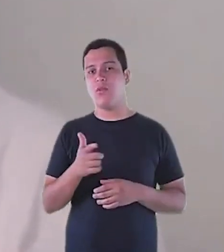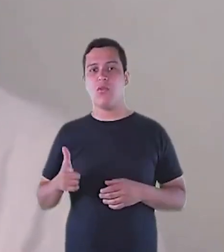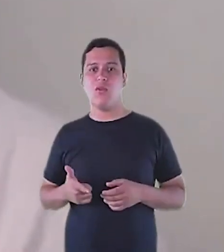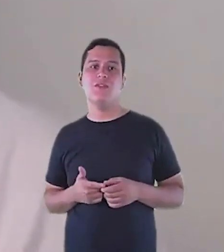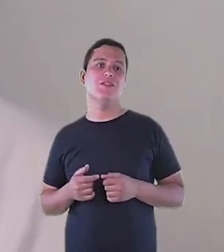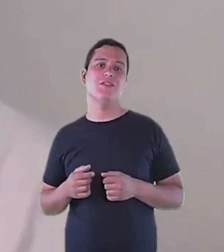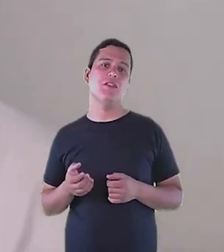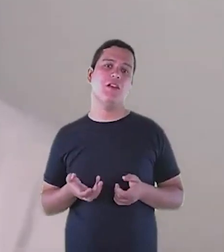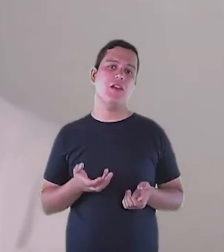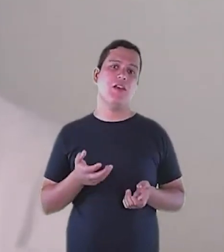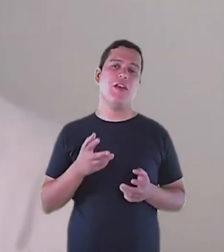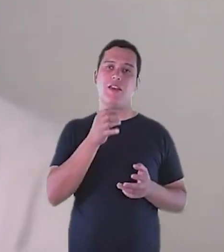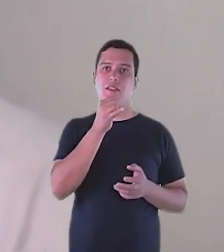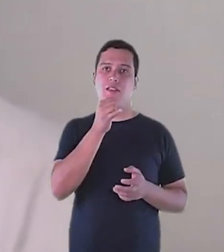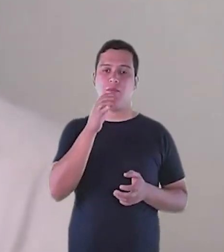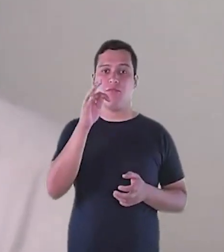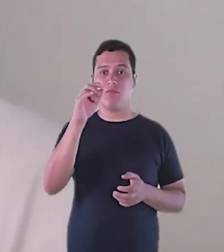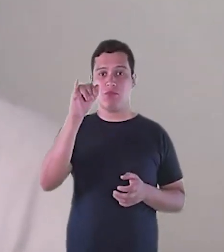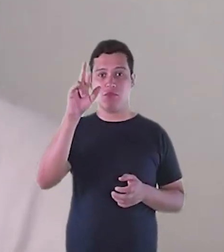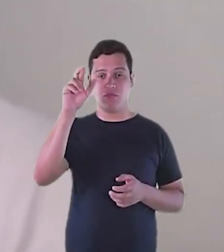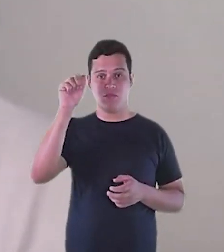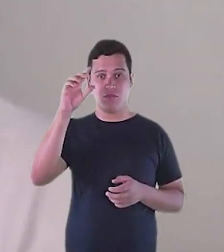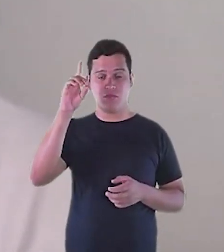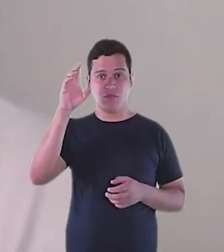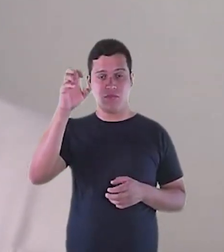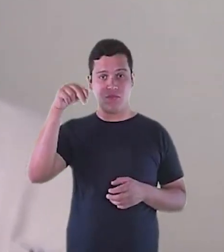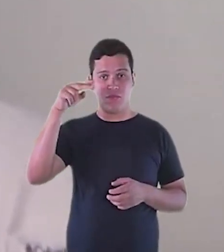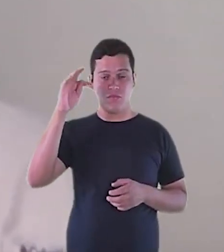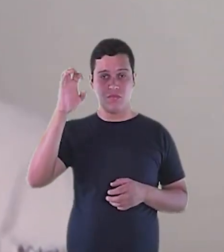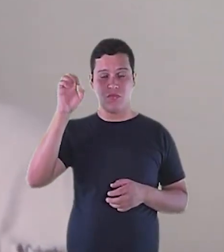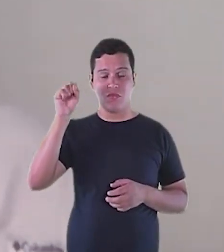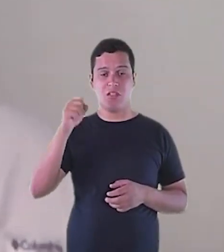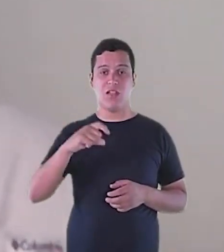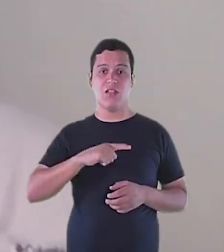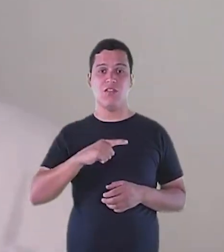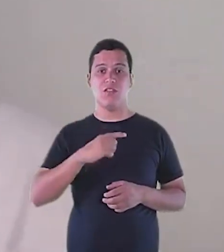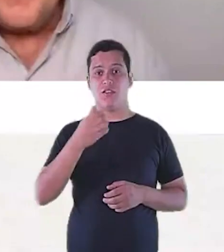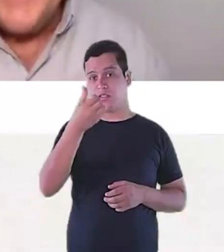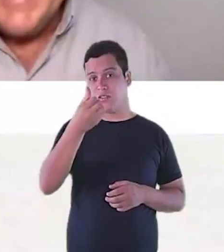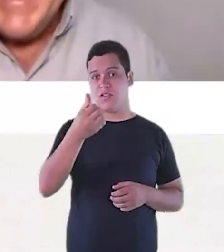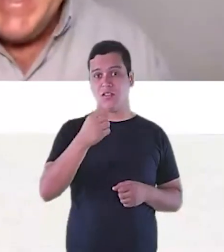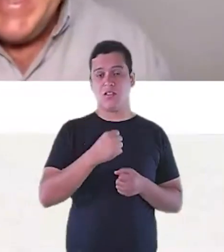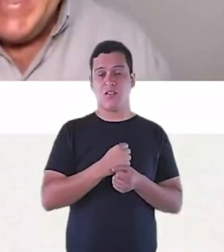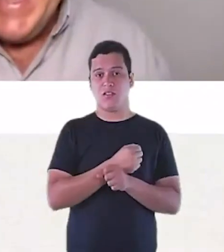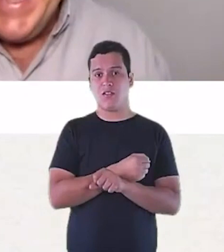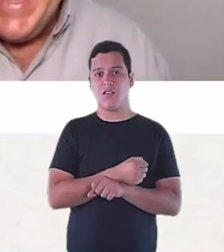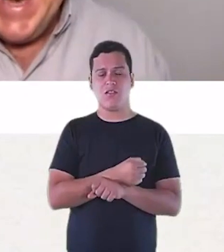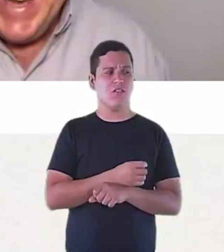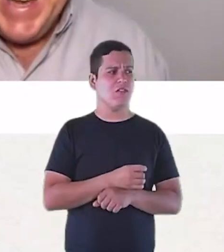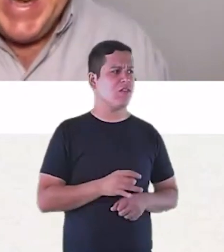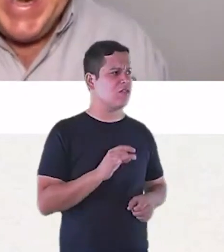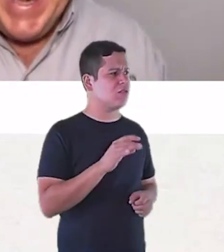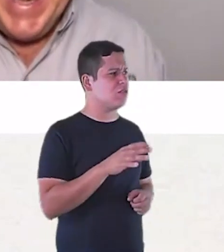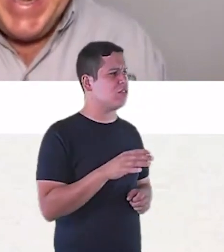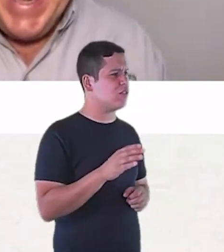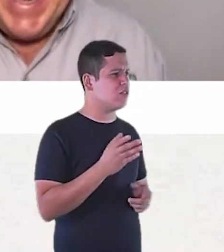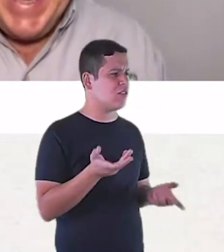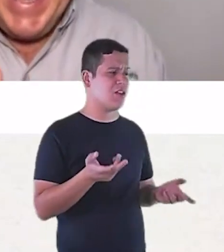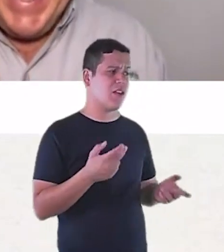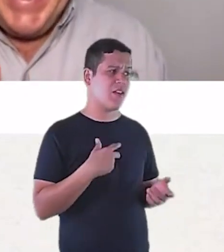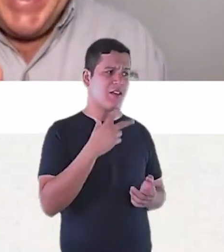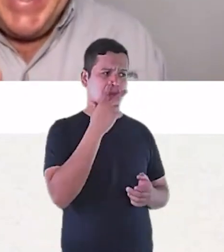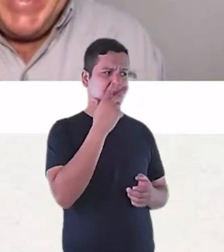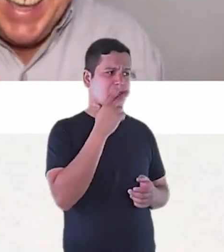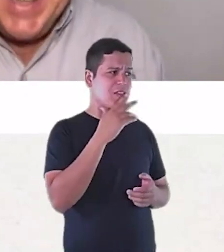próprio Tiradentes era dono de 6 escravos, né, no ano que ele foi morto. Então, tem essa contradição. Os inconfidentes não eram tão inconfidentes assim,